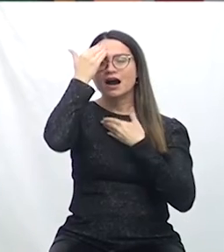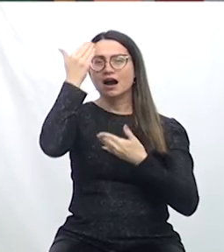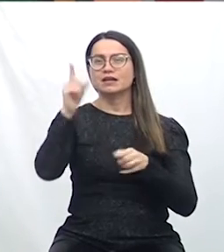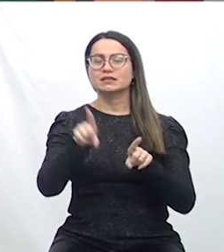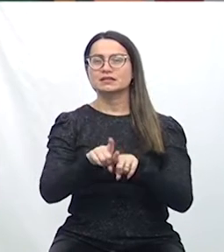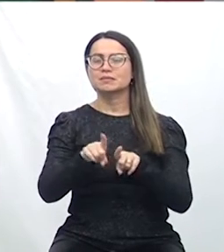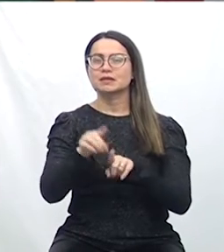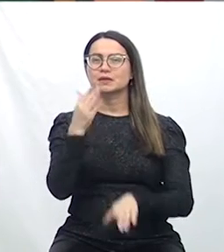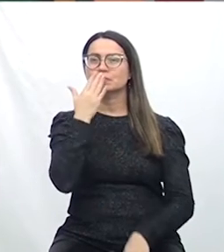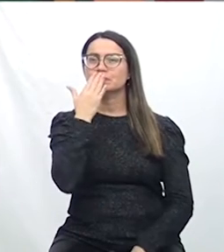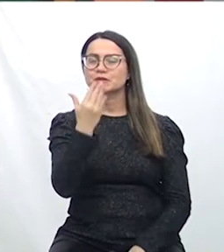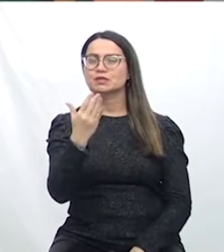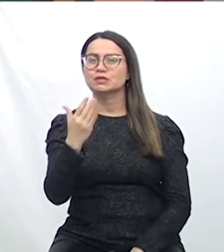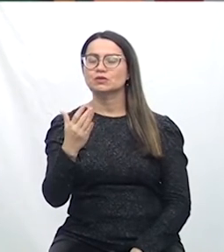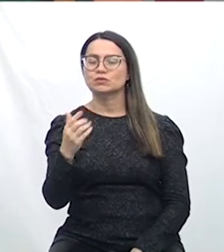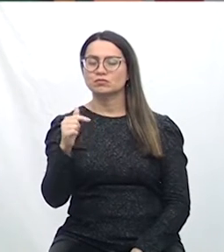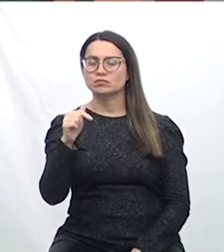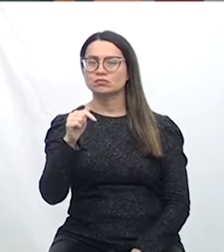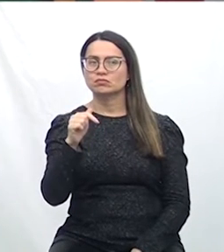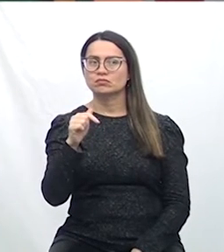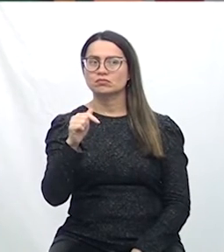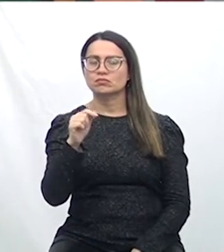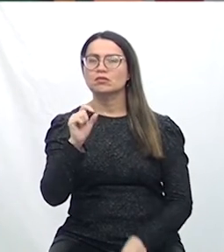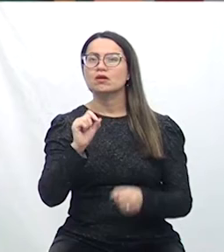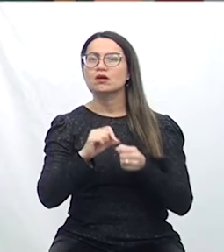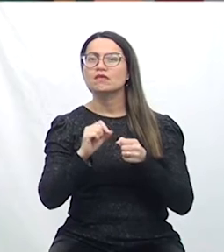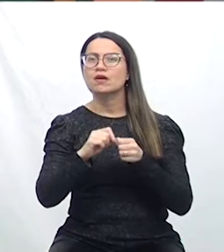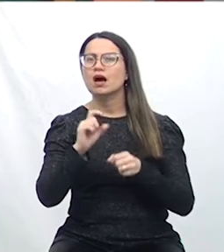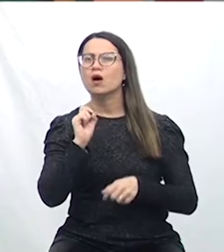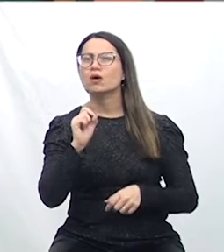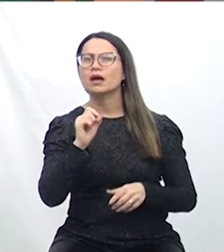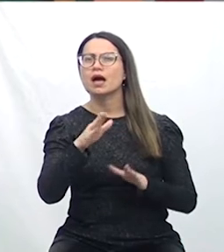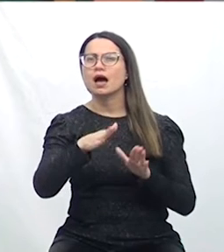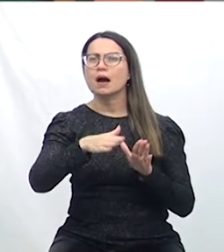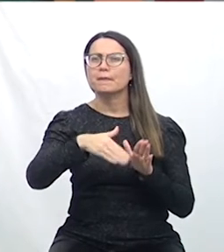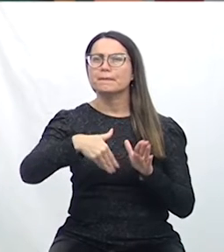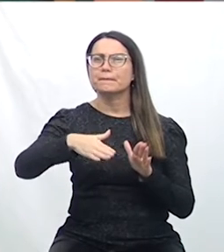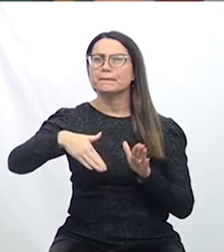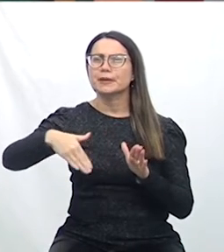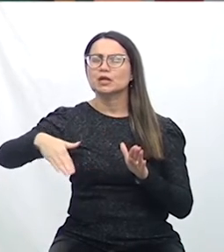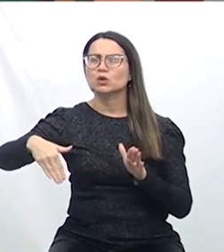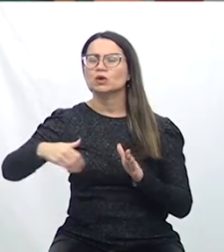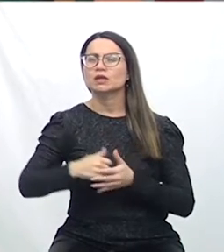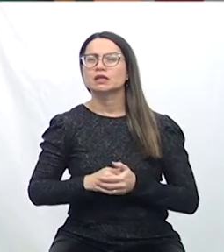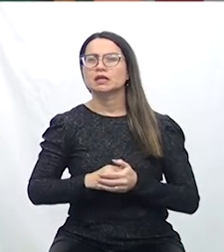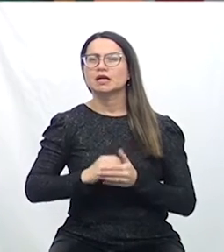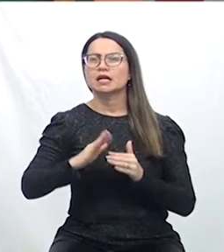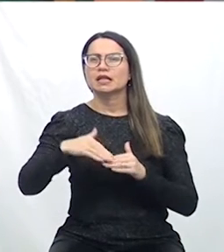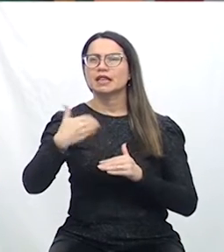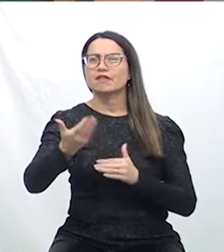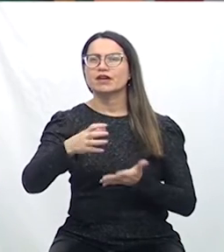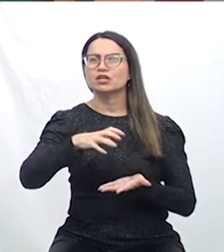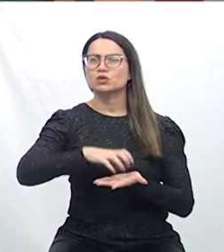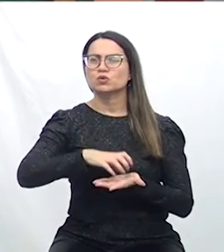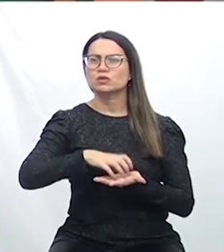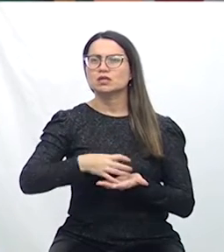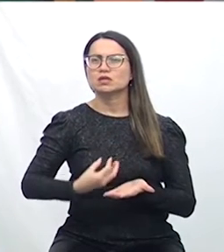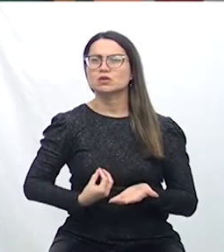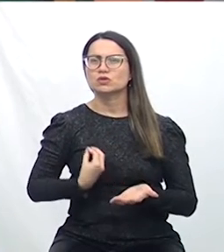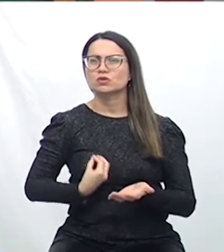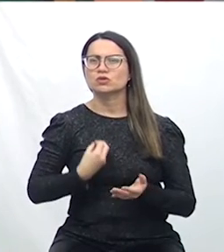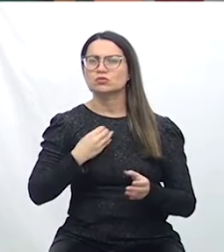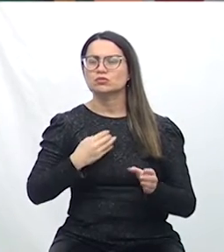aqui pelo nosso gabinete, que foi a pintura das faixas ali na frente do centro de convivência. Quem passou por lá viu